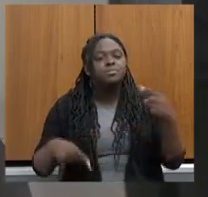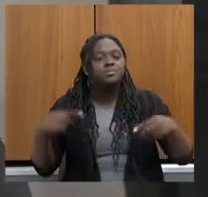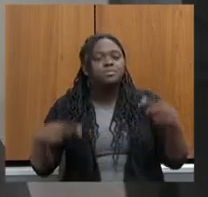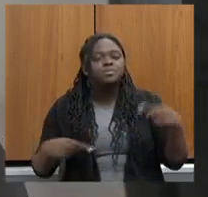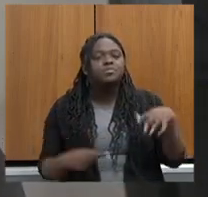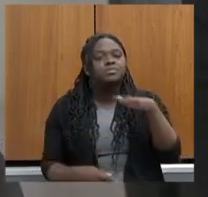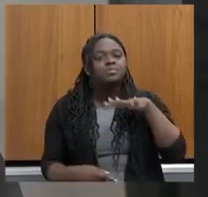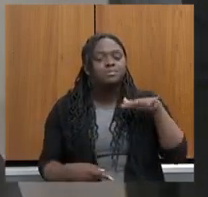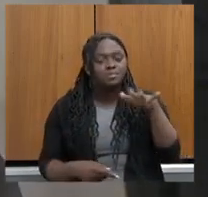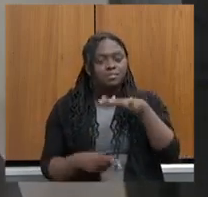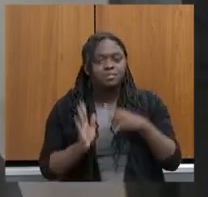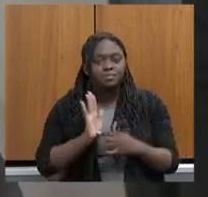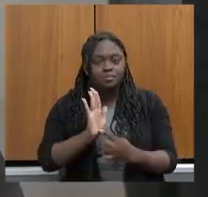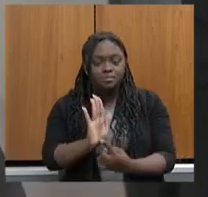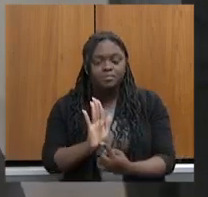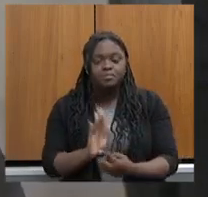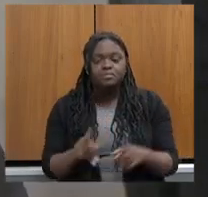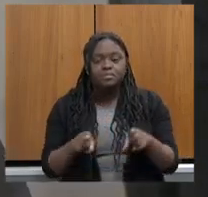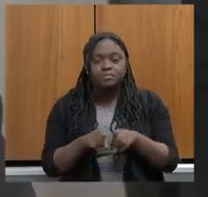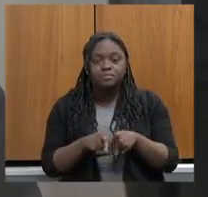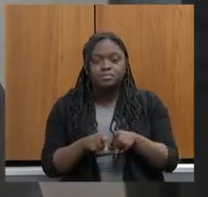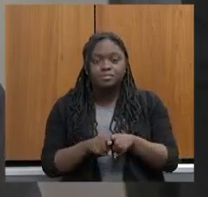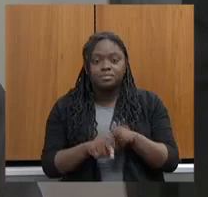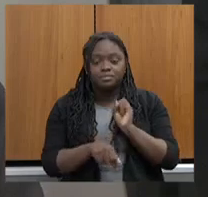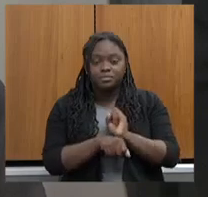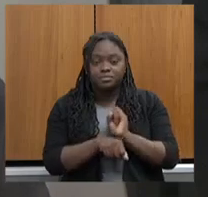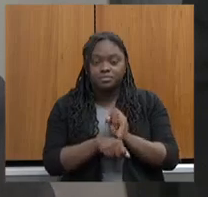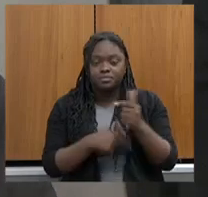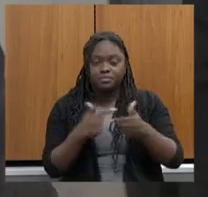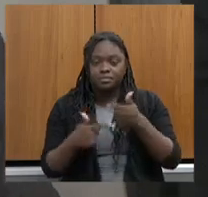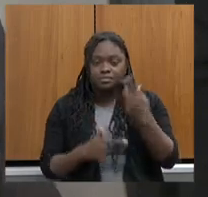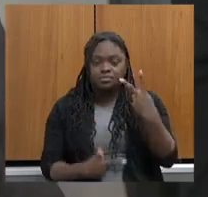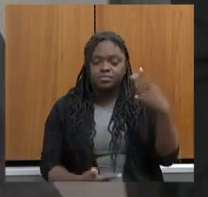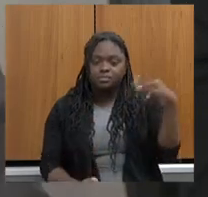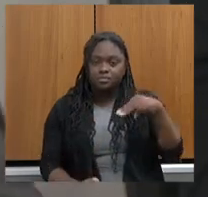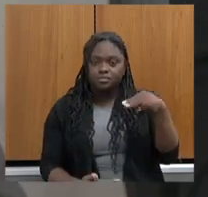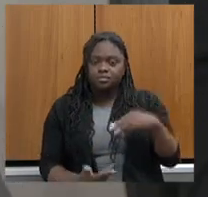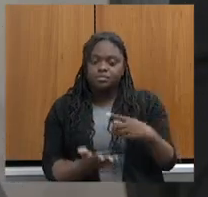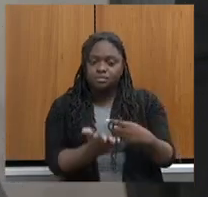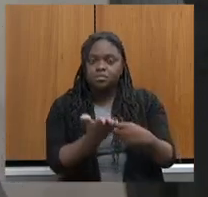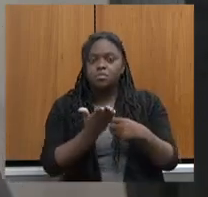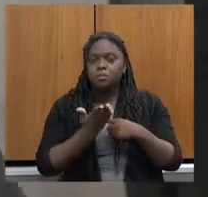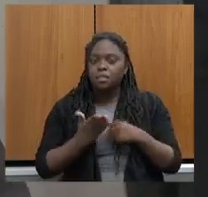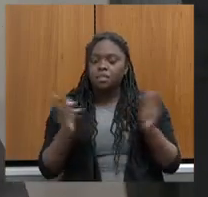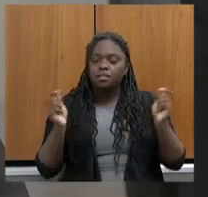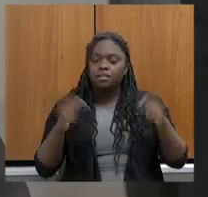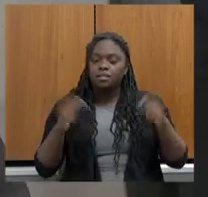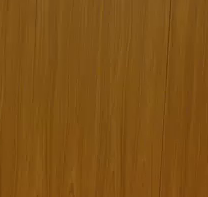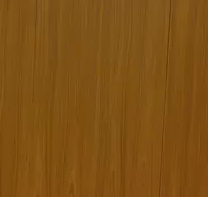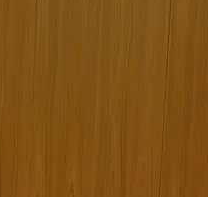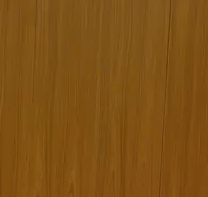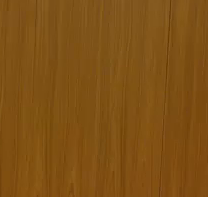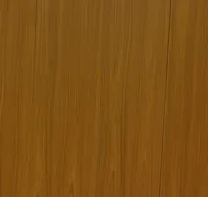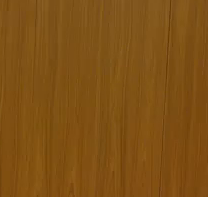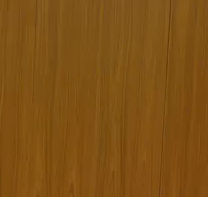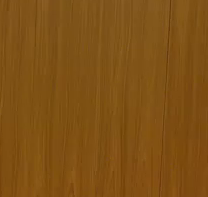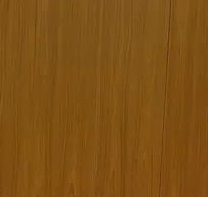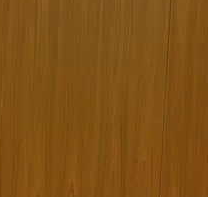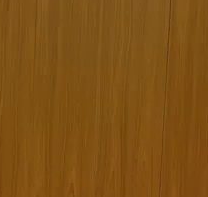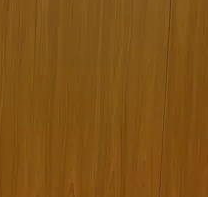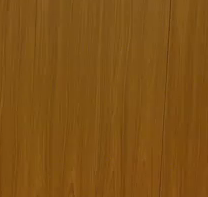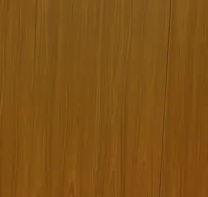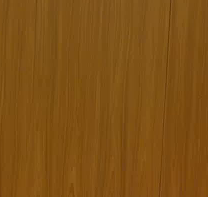presidência suspende os trabalhos por dois minutos para que o convidado possa adentrar o seu Coronel